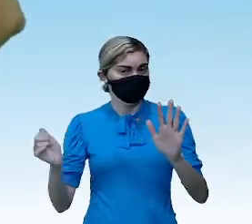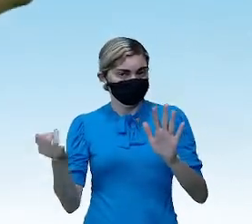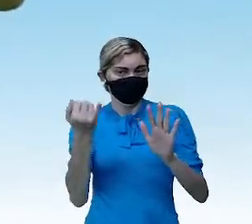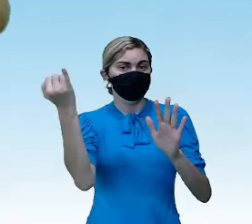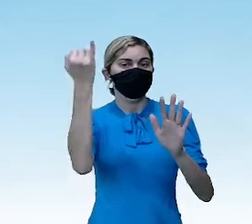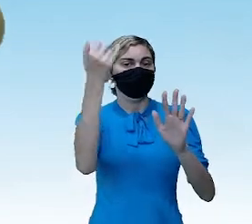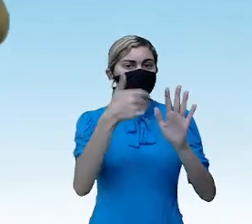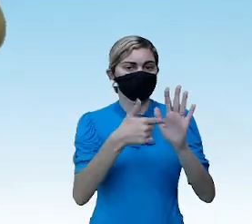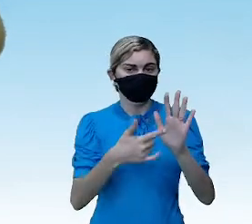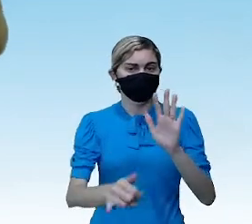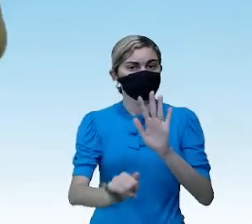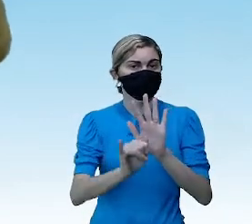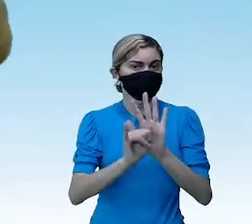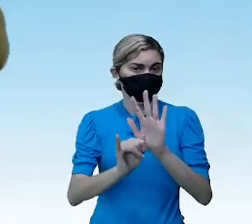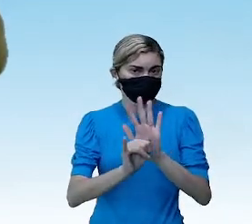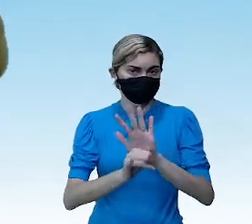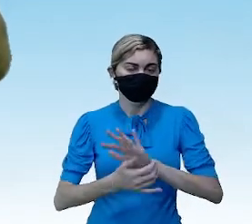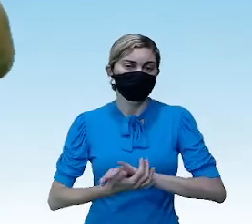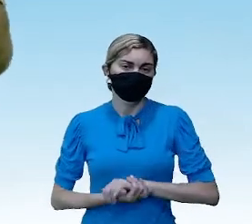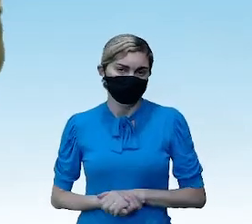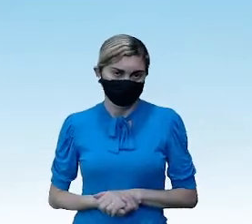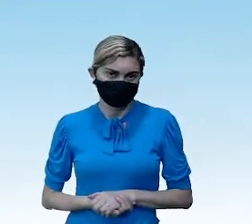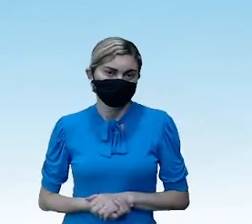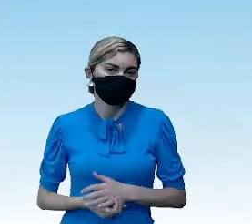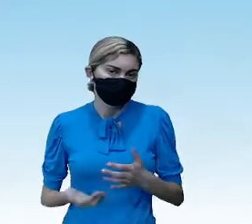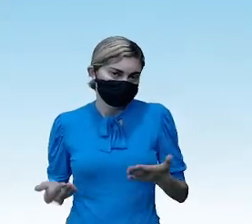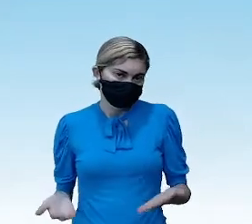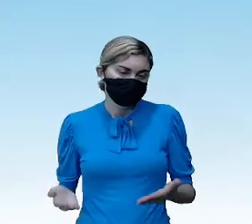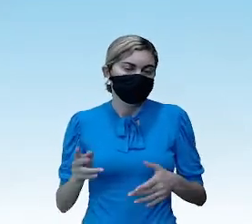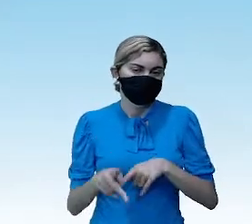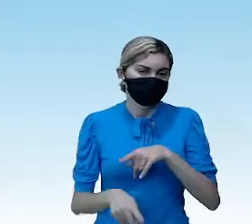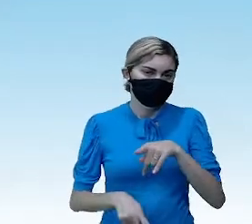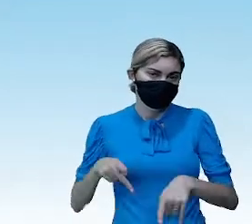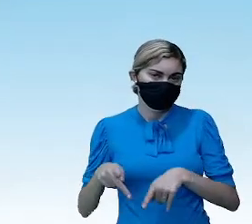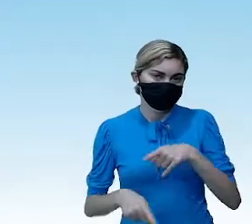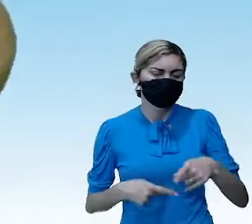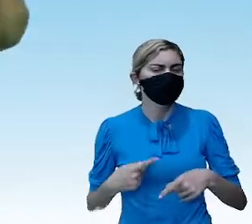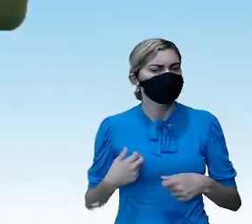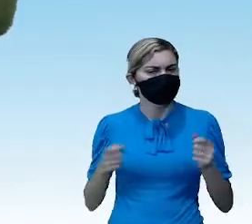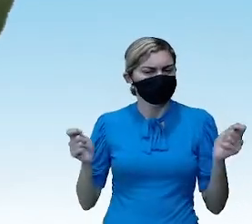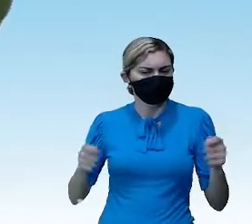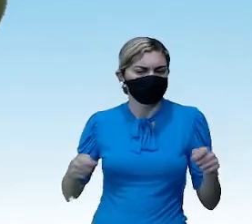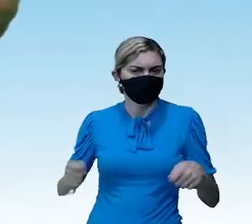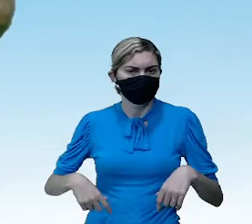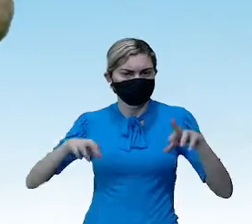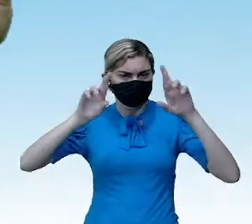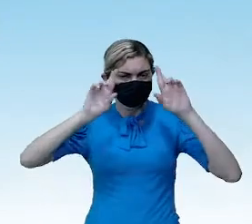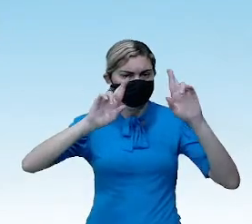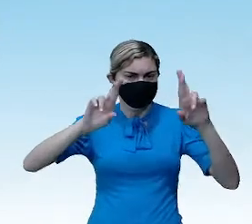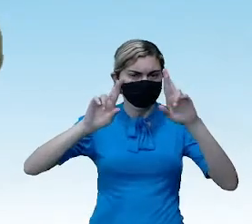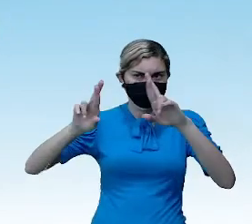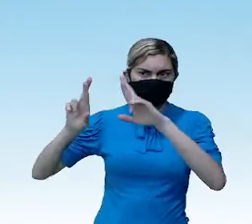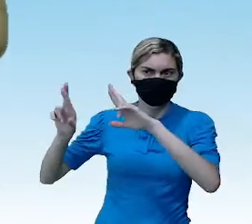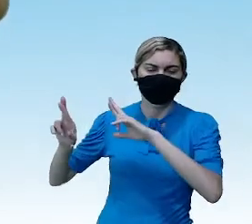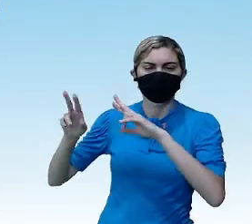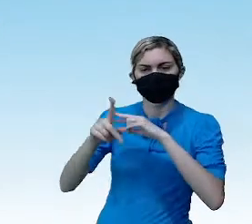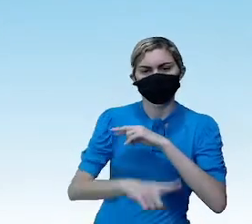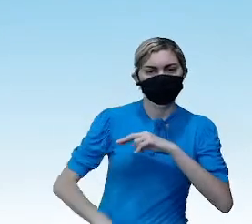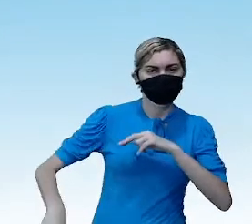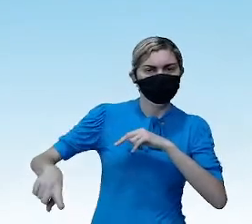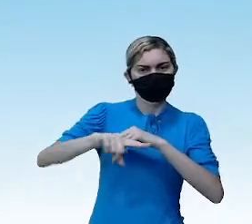tradições, a identidade desse povo, que merece o quê? O respeito. Olhem só, a